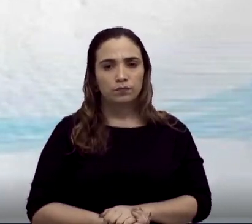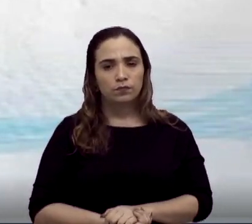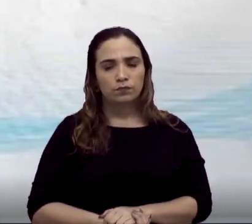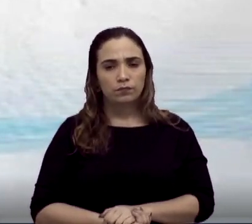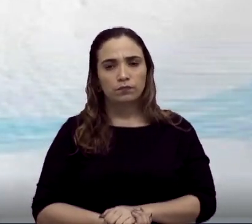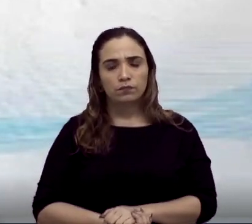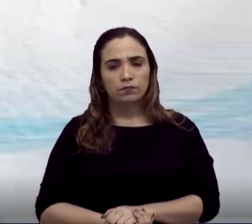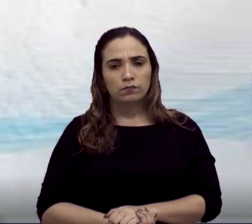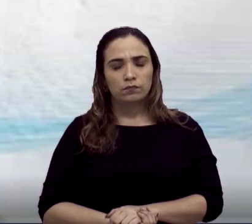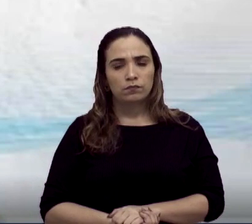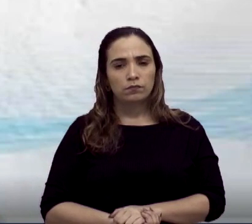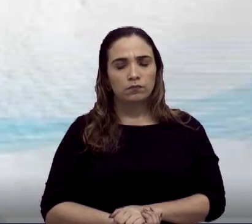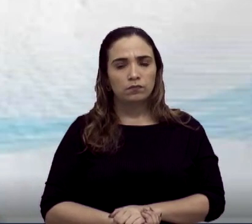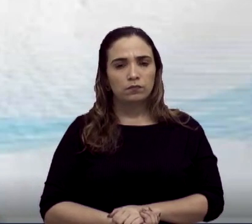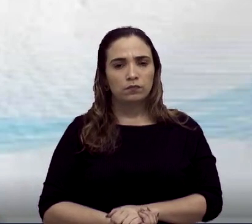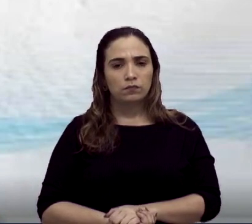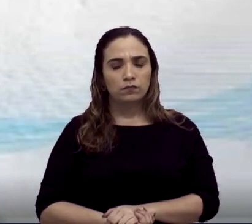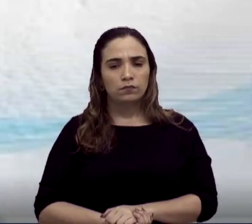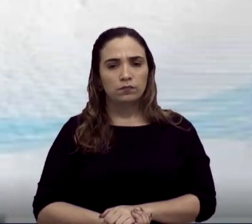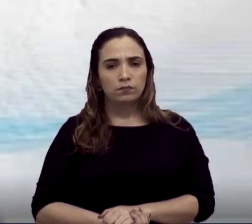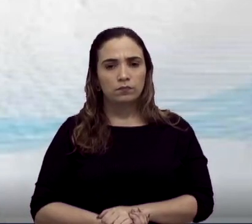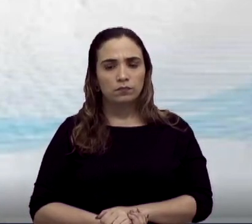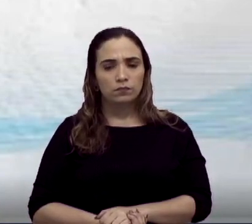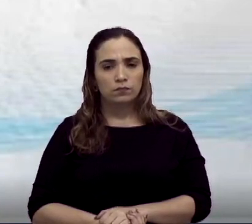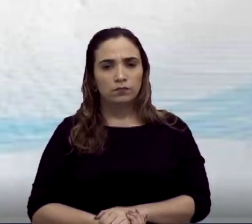tenho dúvidas em relação a isso.